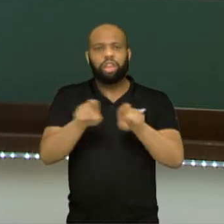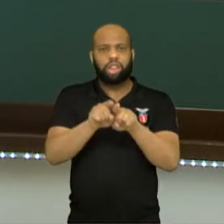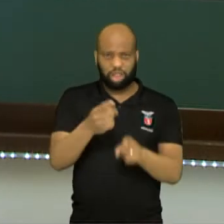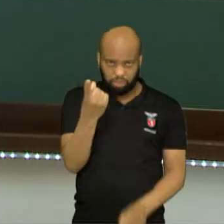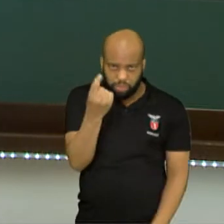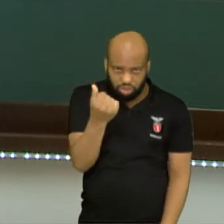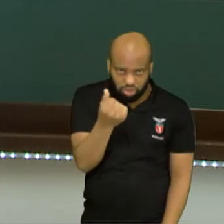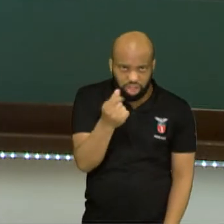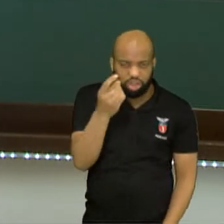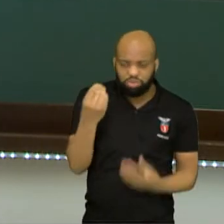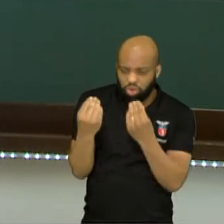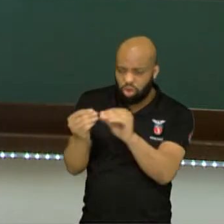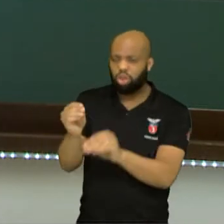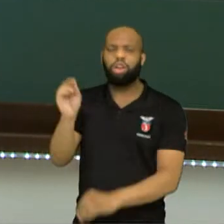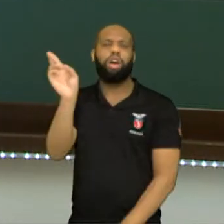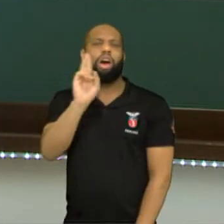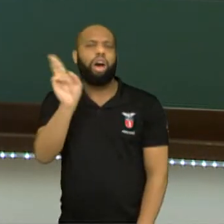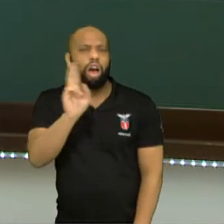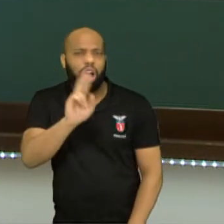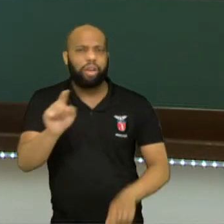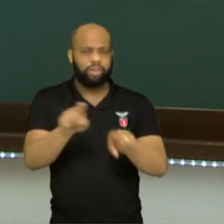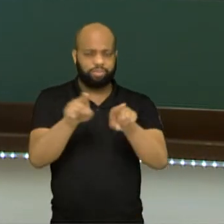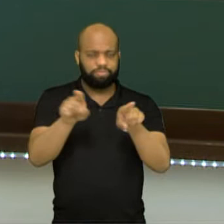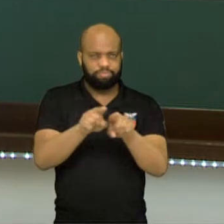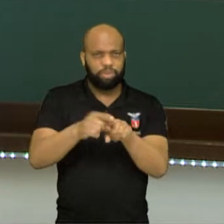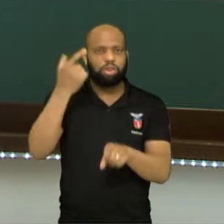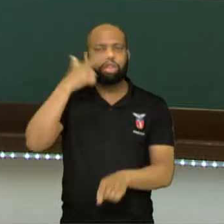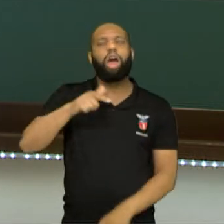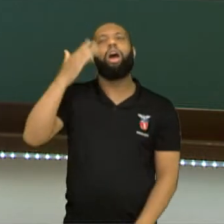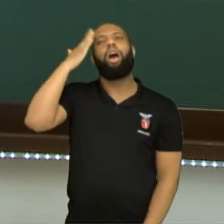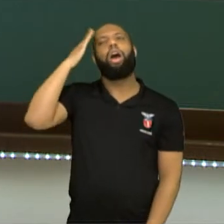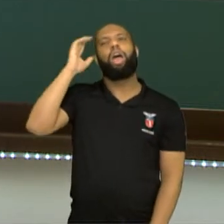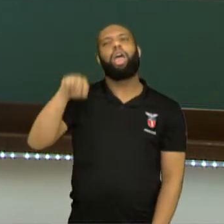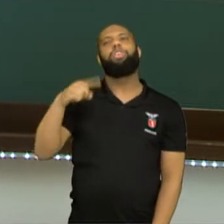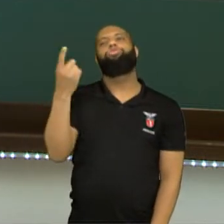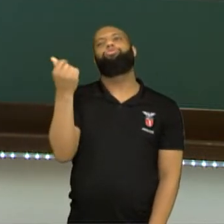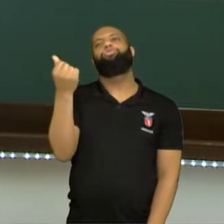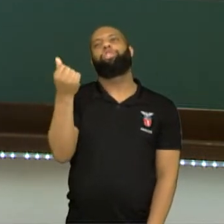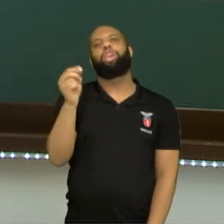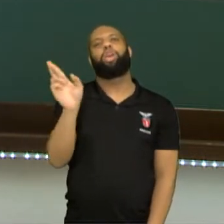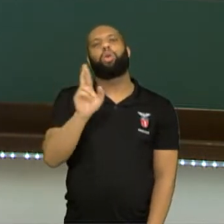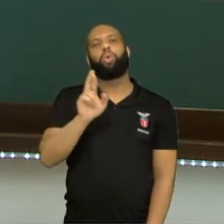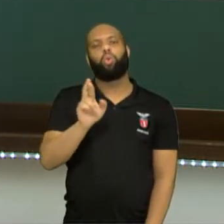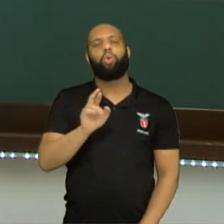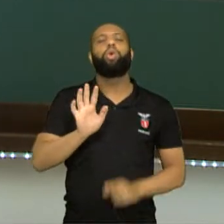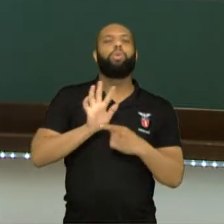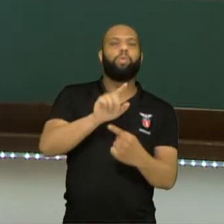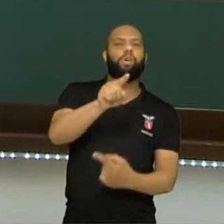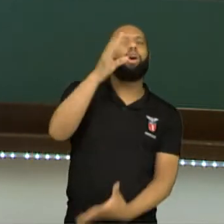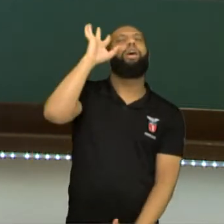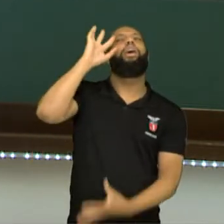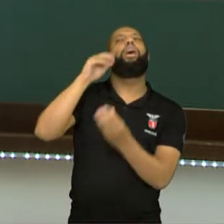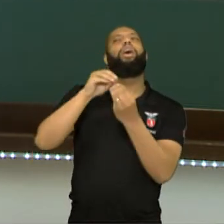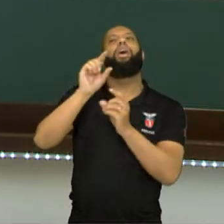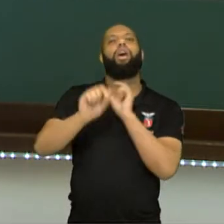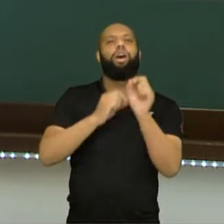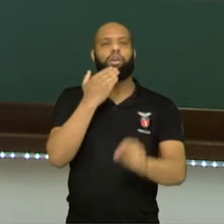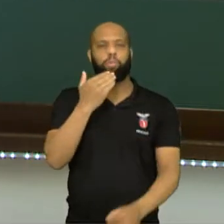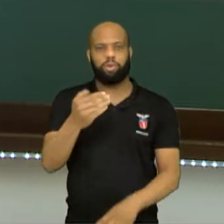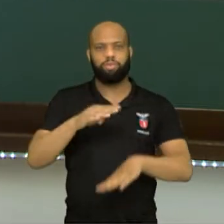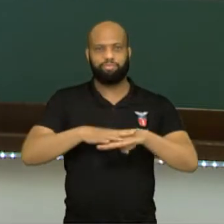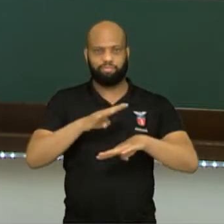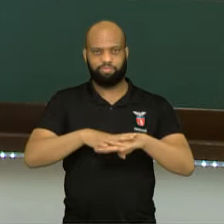os símbolos que identificam aquele valor como dinheiro na tua resposta, que assim mostra o teu entendimento e fica